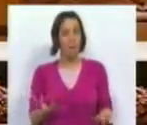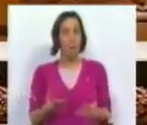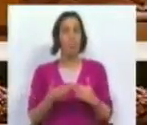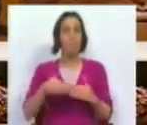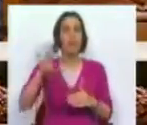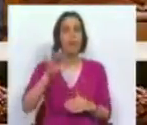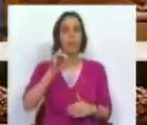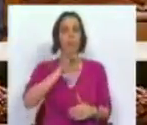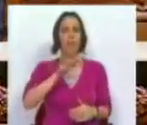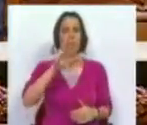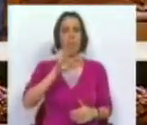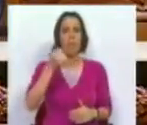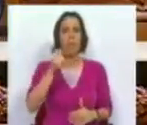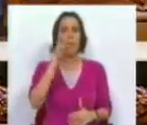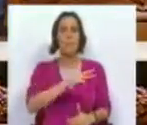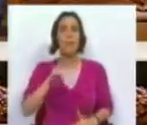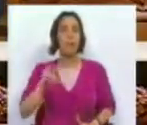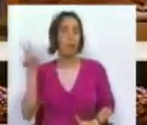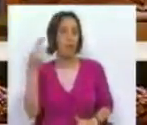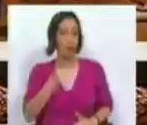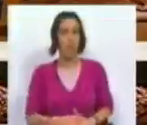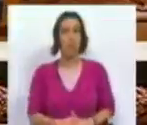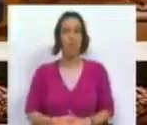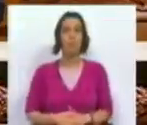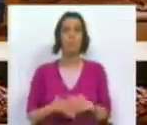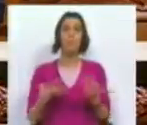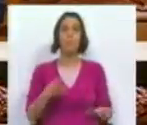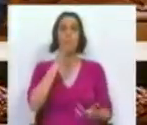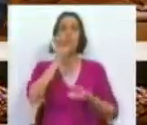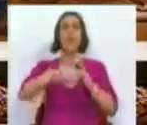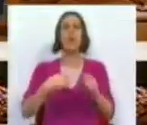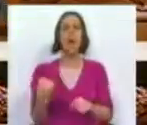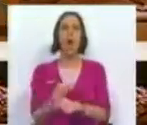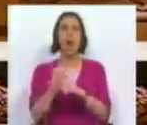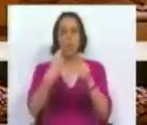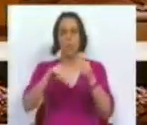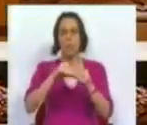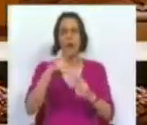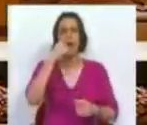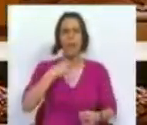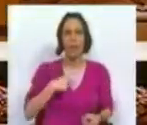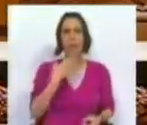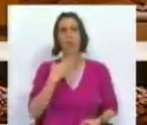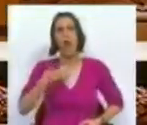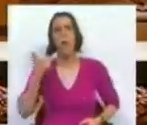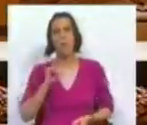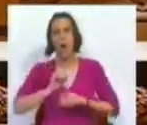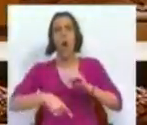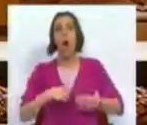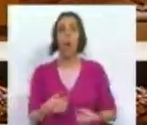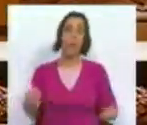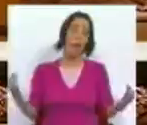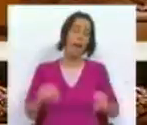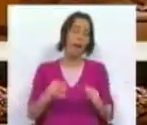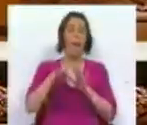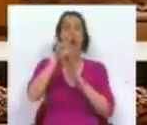de superior a 945 milhões de euros. E que dizer das obras a mais, dos erros e das omissões?